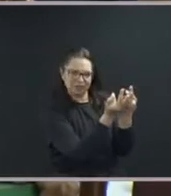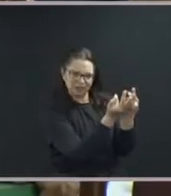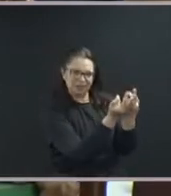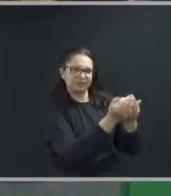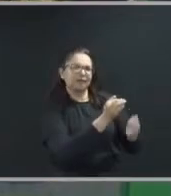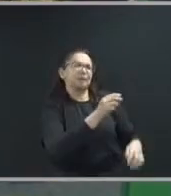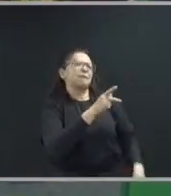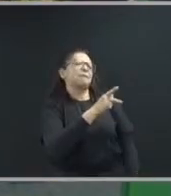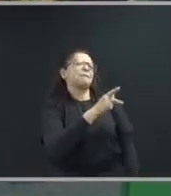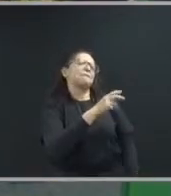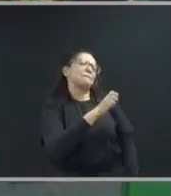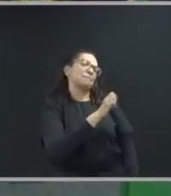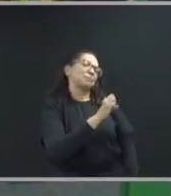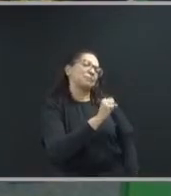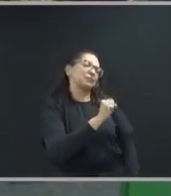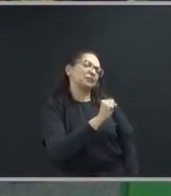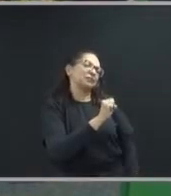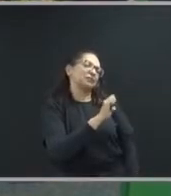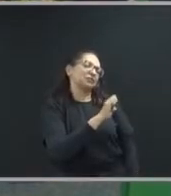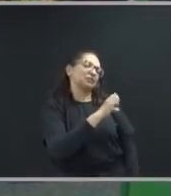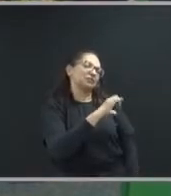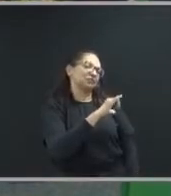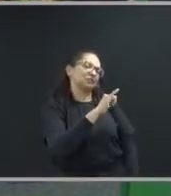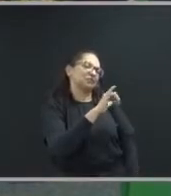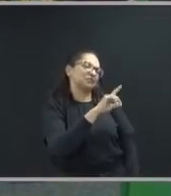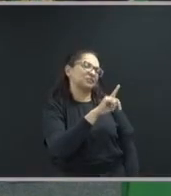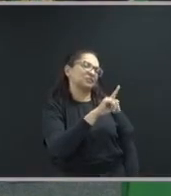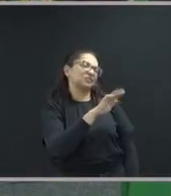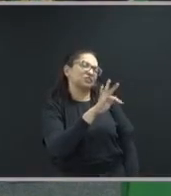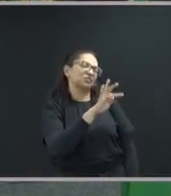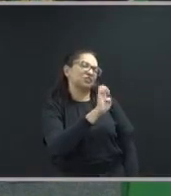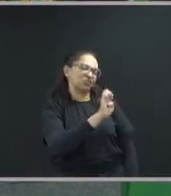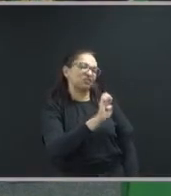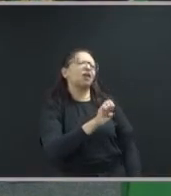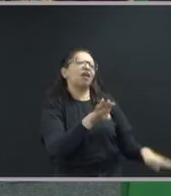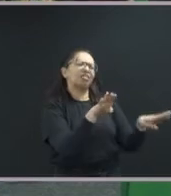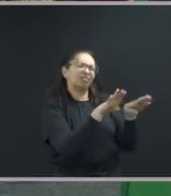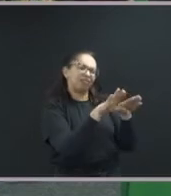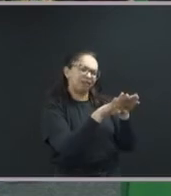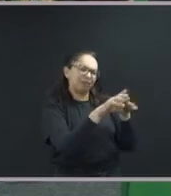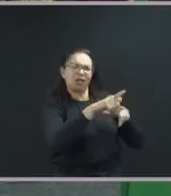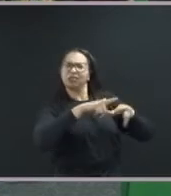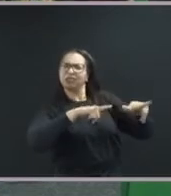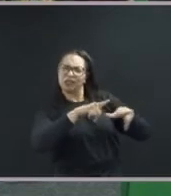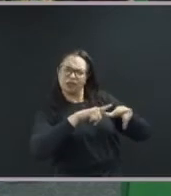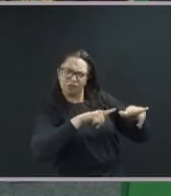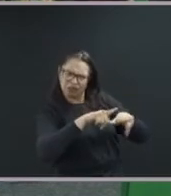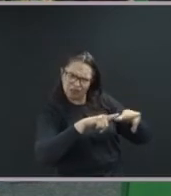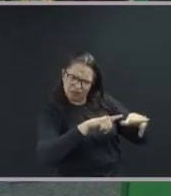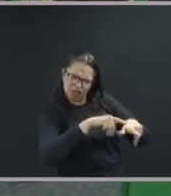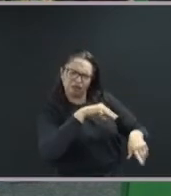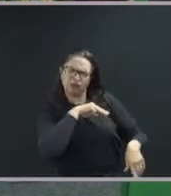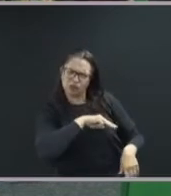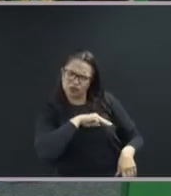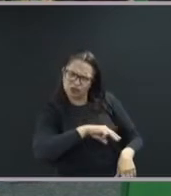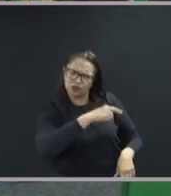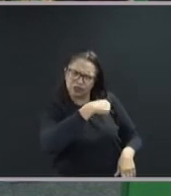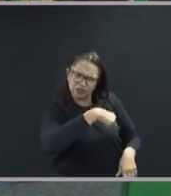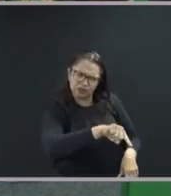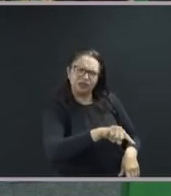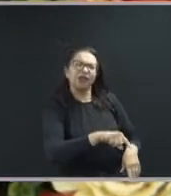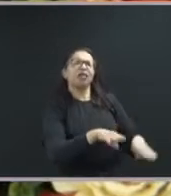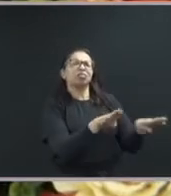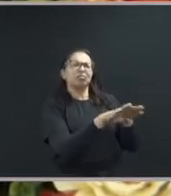a qual muito trabalhou no Senhor. Saudai a Rufo, eleito no Senhor, e a sua mãe,